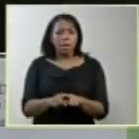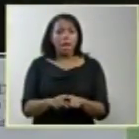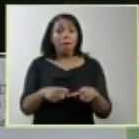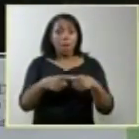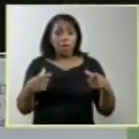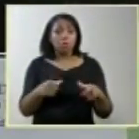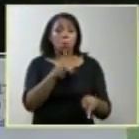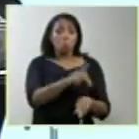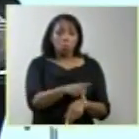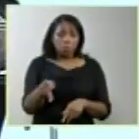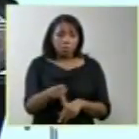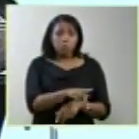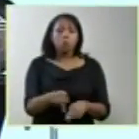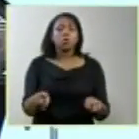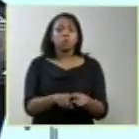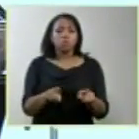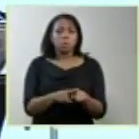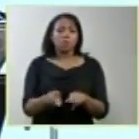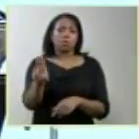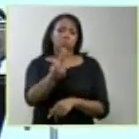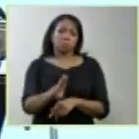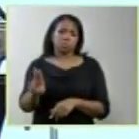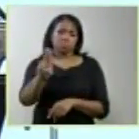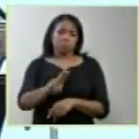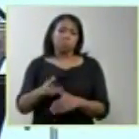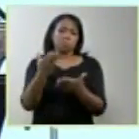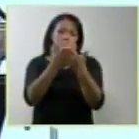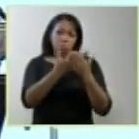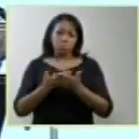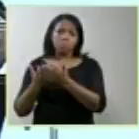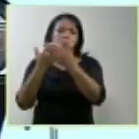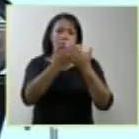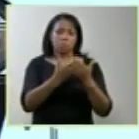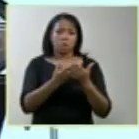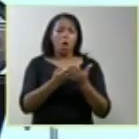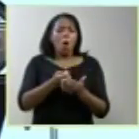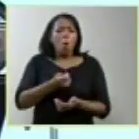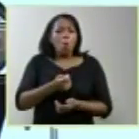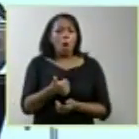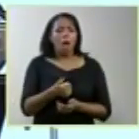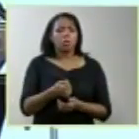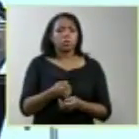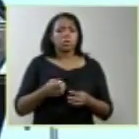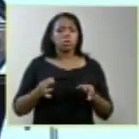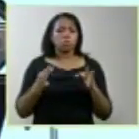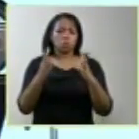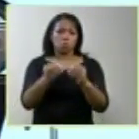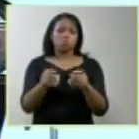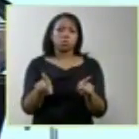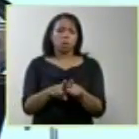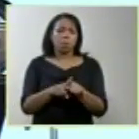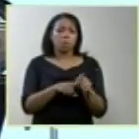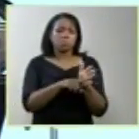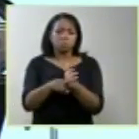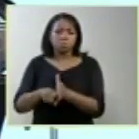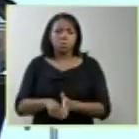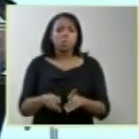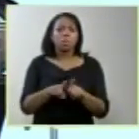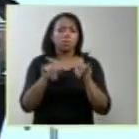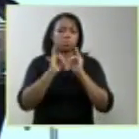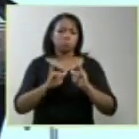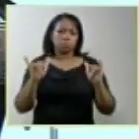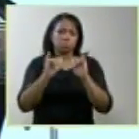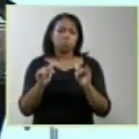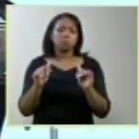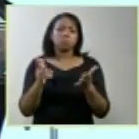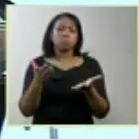como eu também, e quase todos, para não dizer todos, os artigos científicos publicados no Brasil